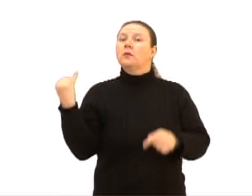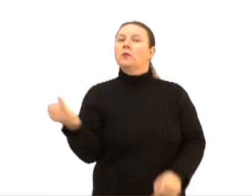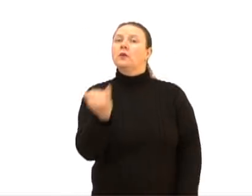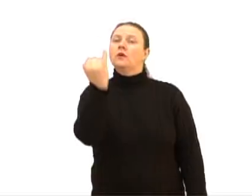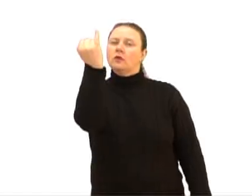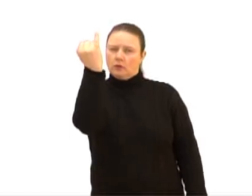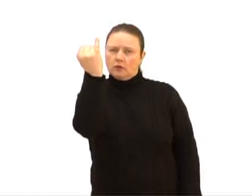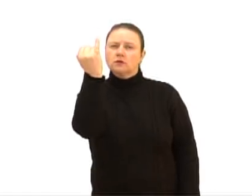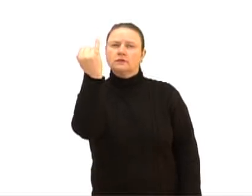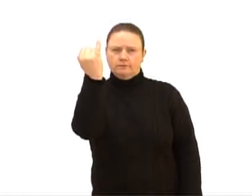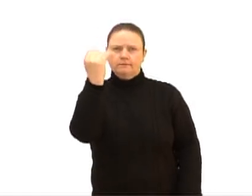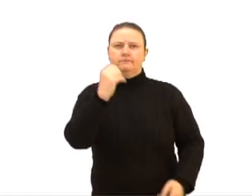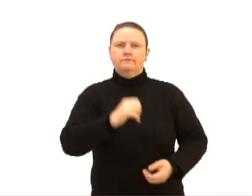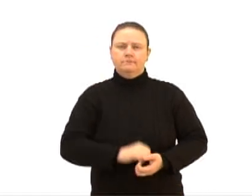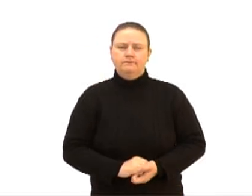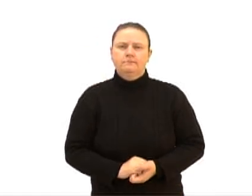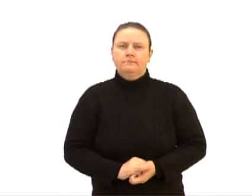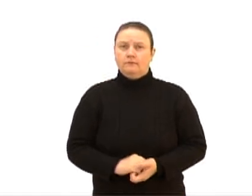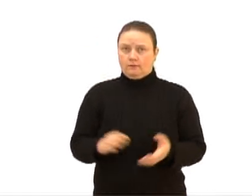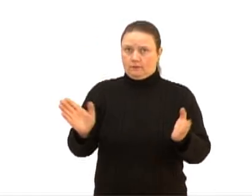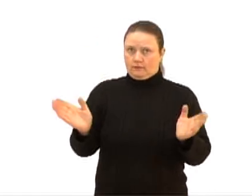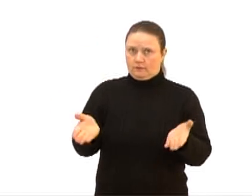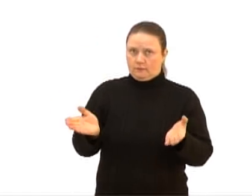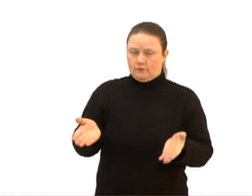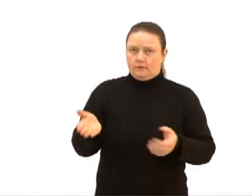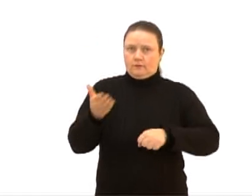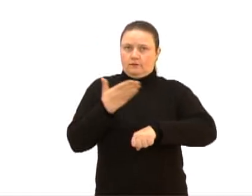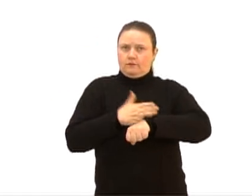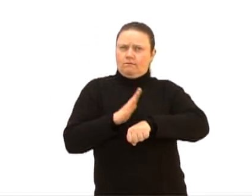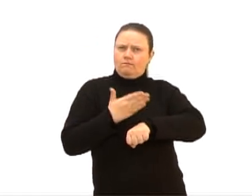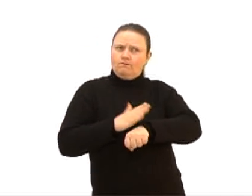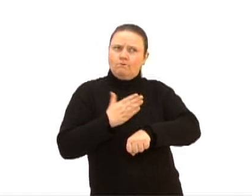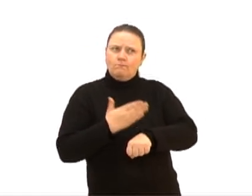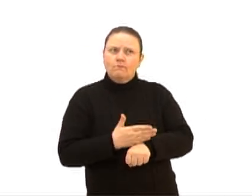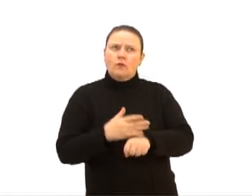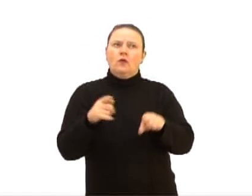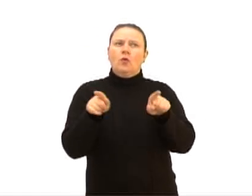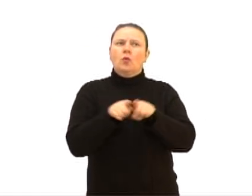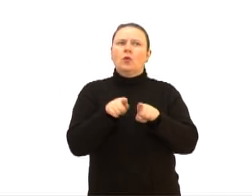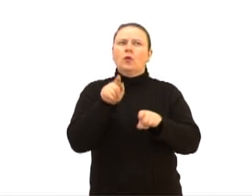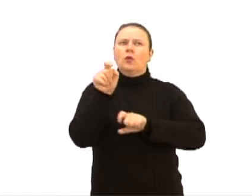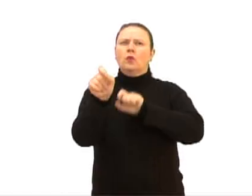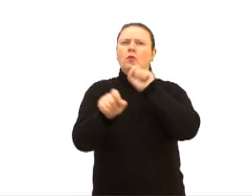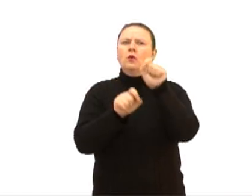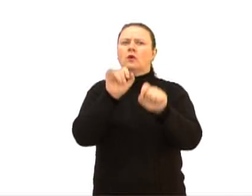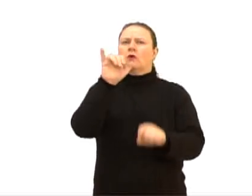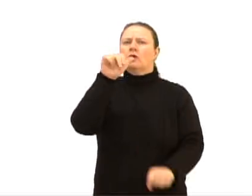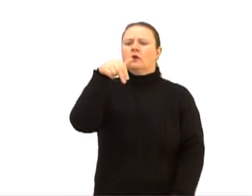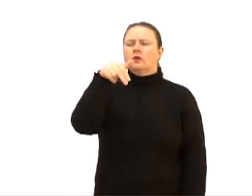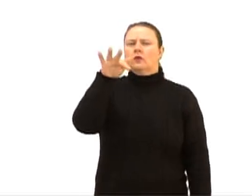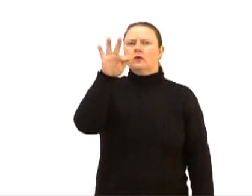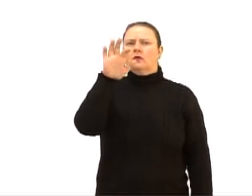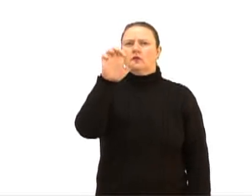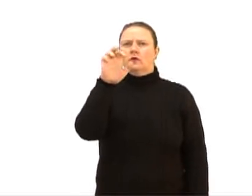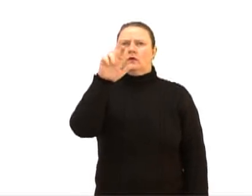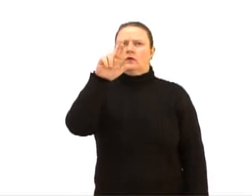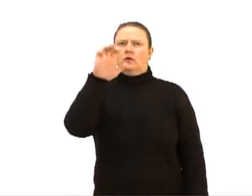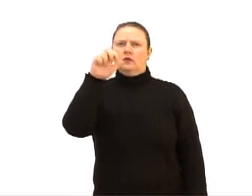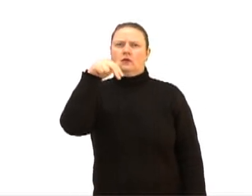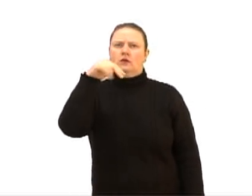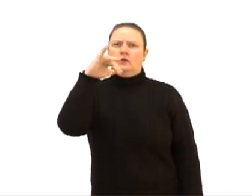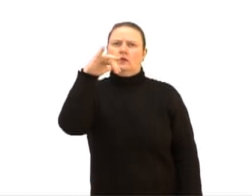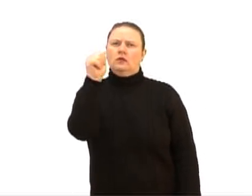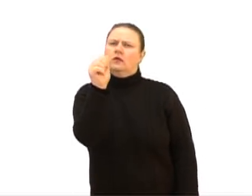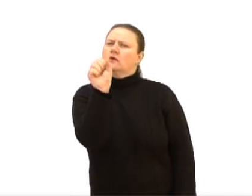disso, ok? Nós vamos realizar inferências, tá? O que é inferências? Nós vamos